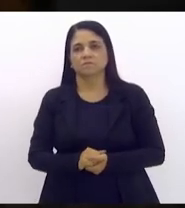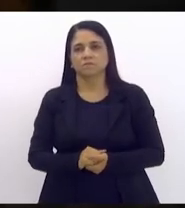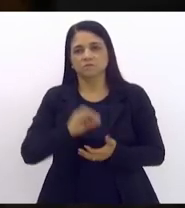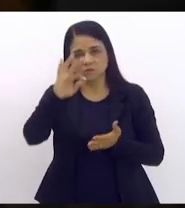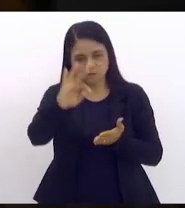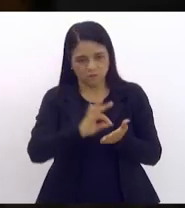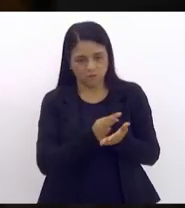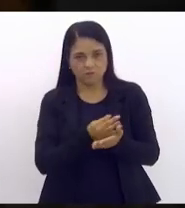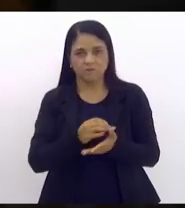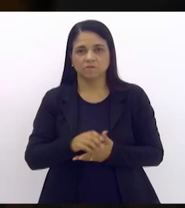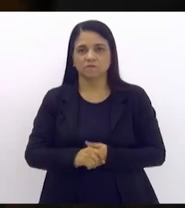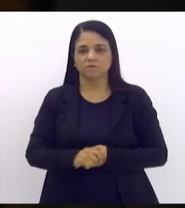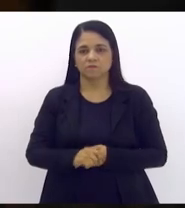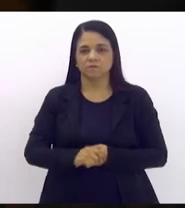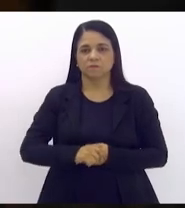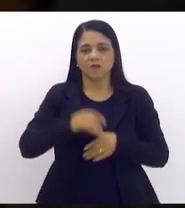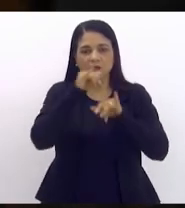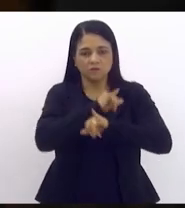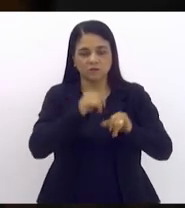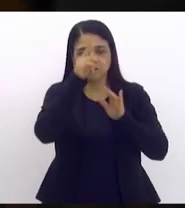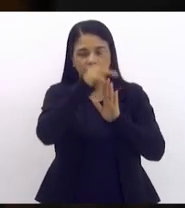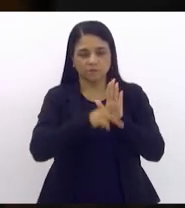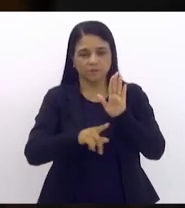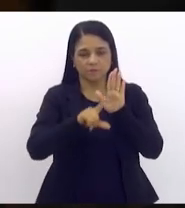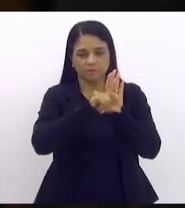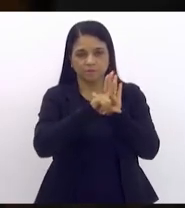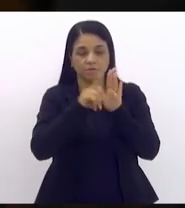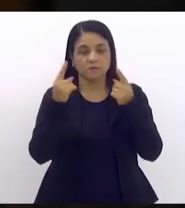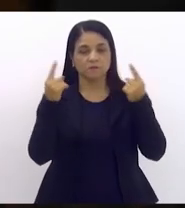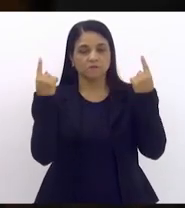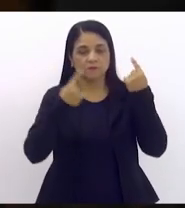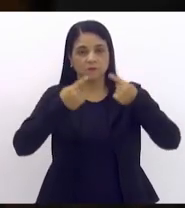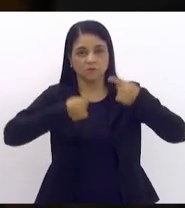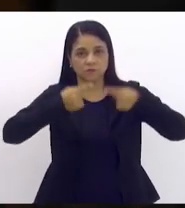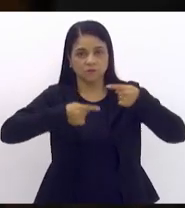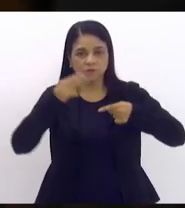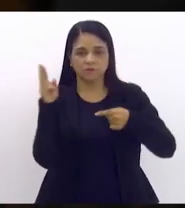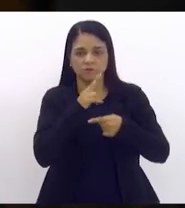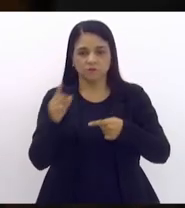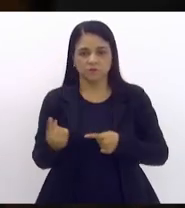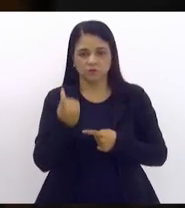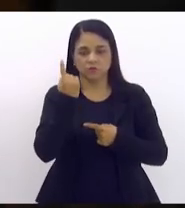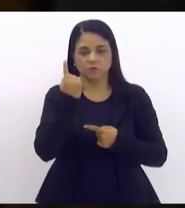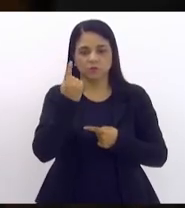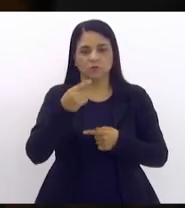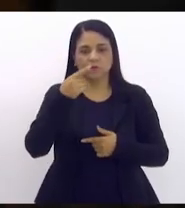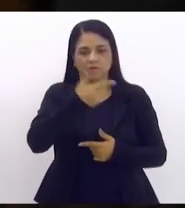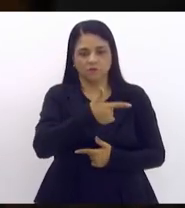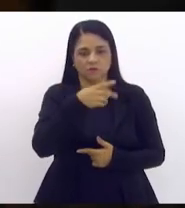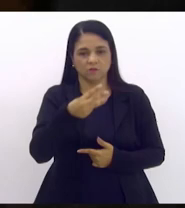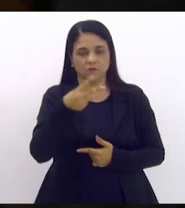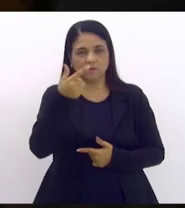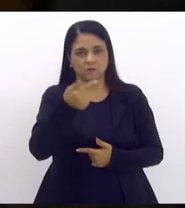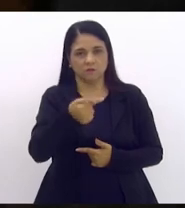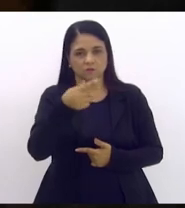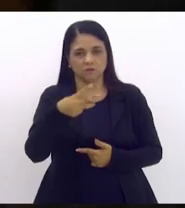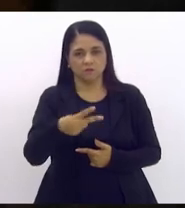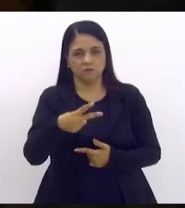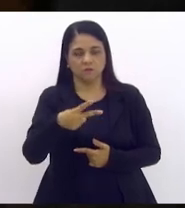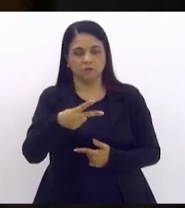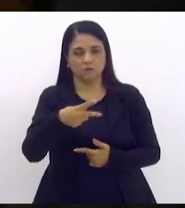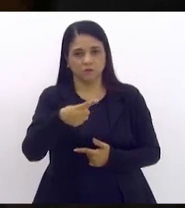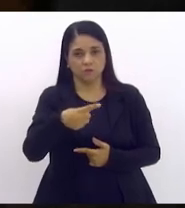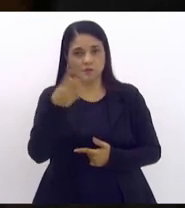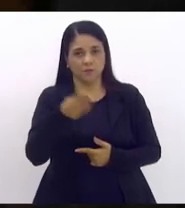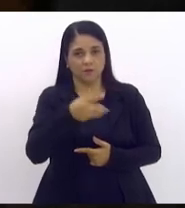a autógrafo. Anuncio regime de urgência em discussão única. Projeto de lei número 2372 de